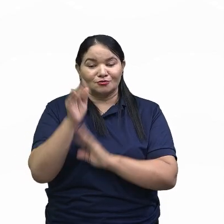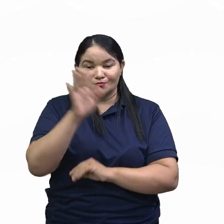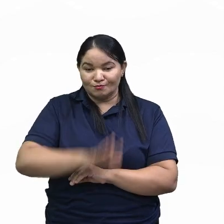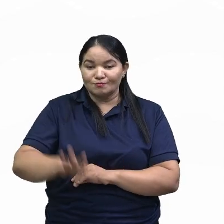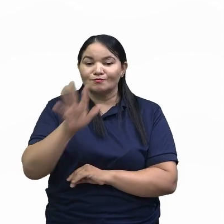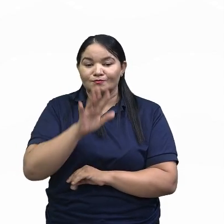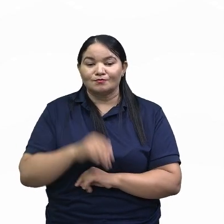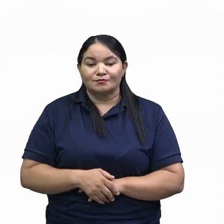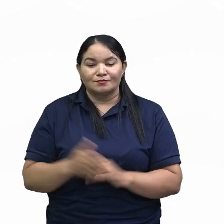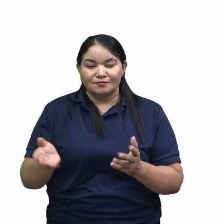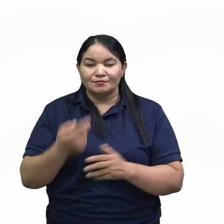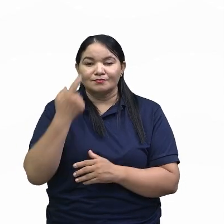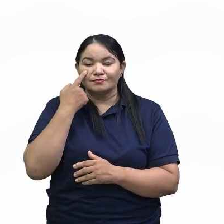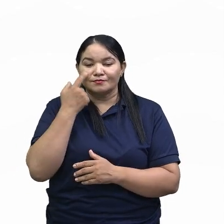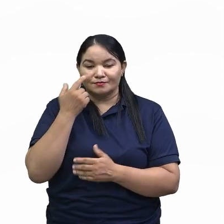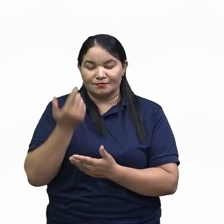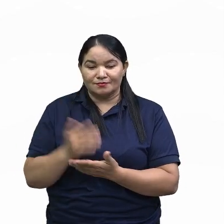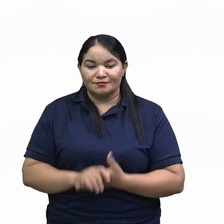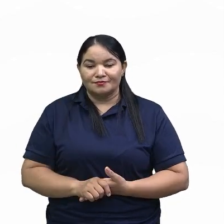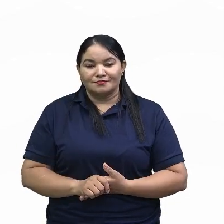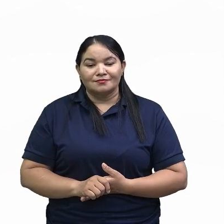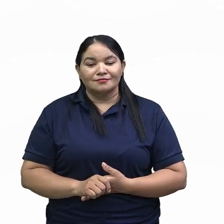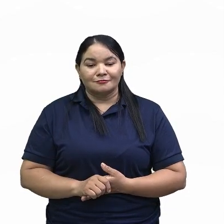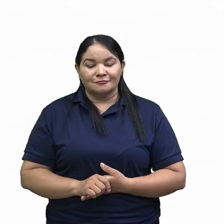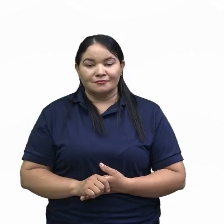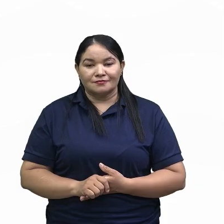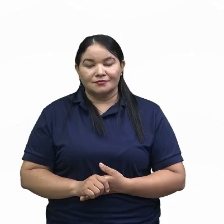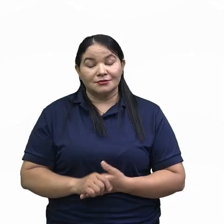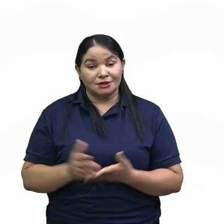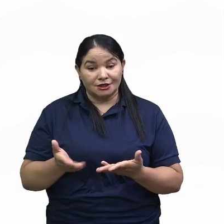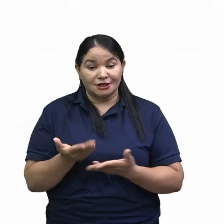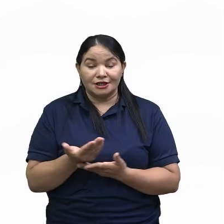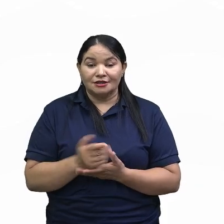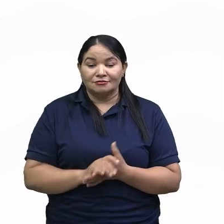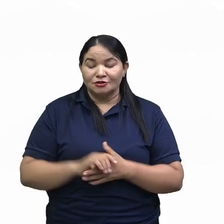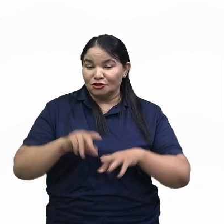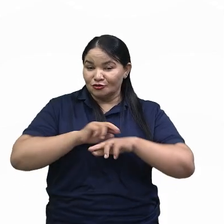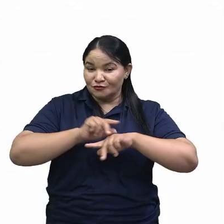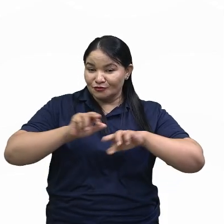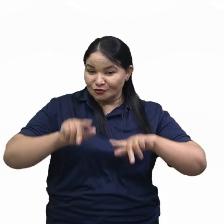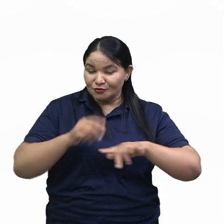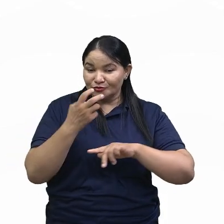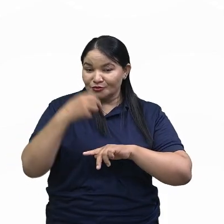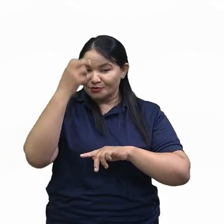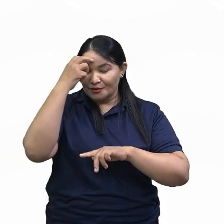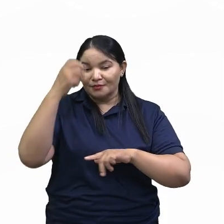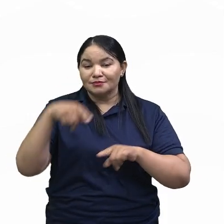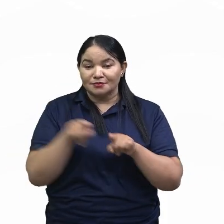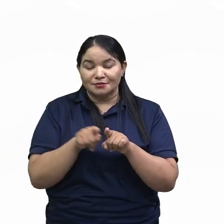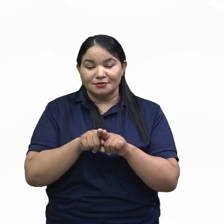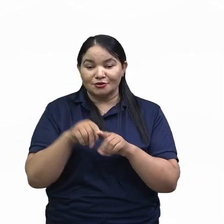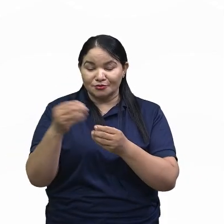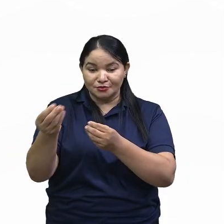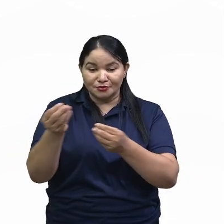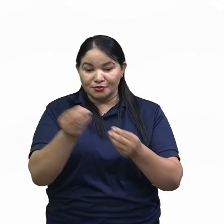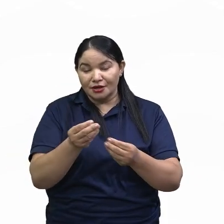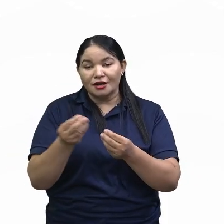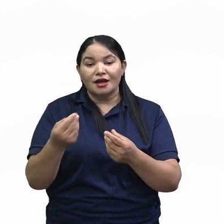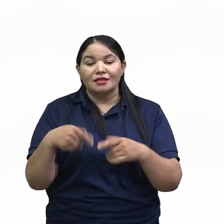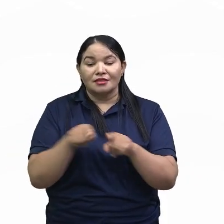aí a gente tem a imagem como exemplo, né, dessa diversidade cultural que ela é trazida